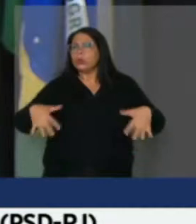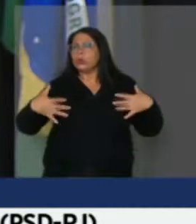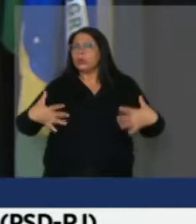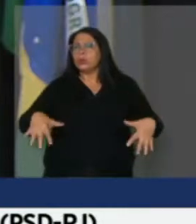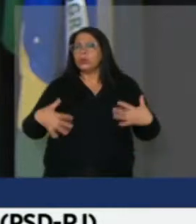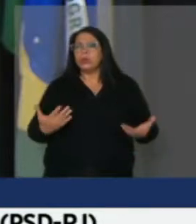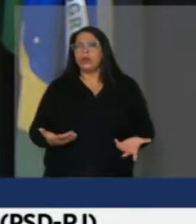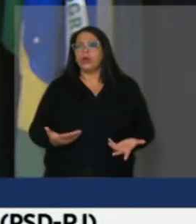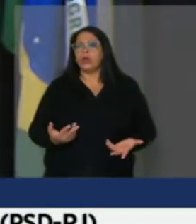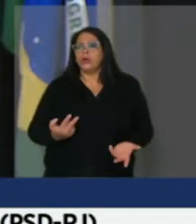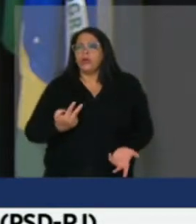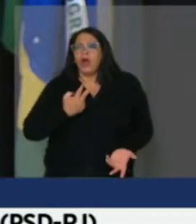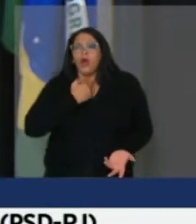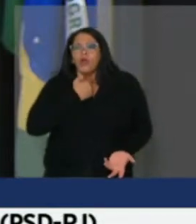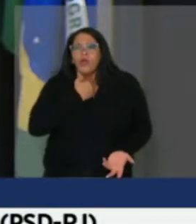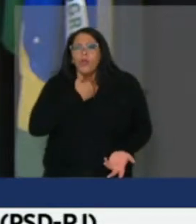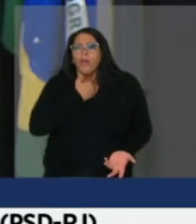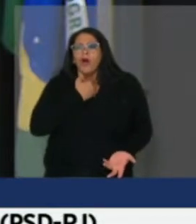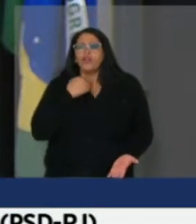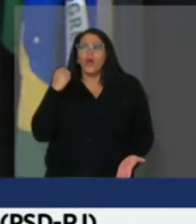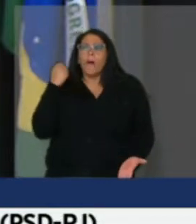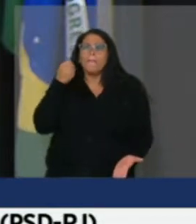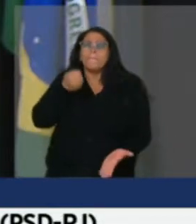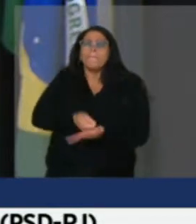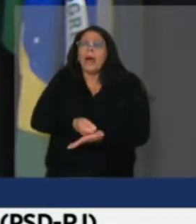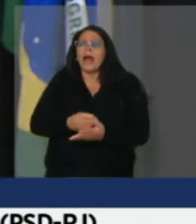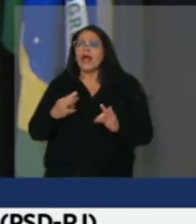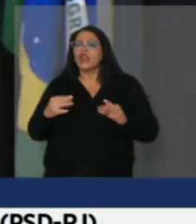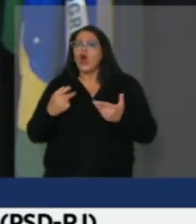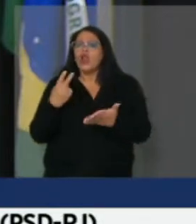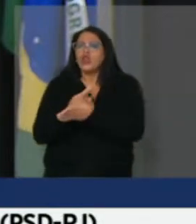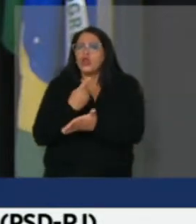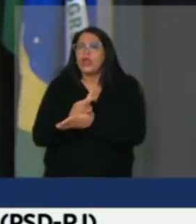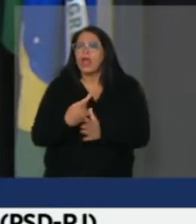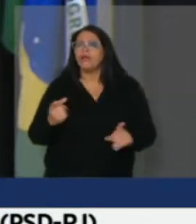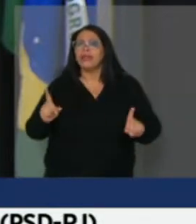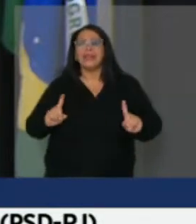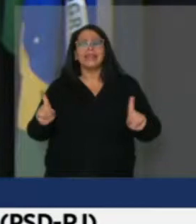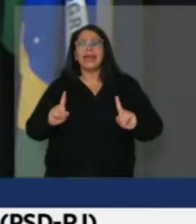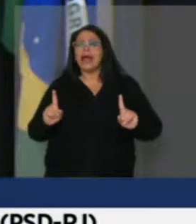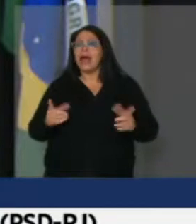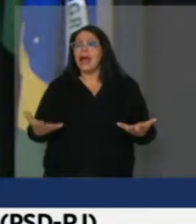Eu não posso e não devo pagar pelos erros de ninguém.